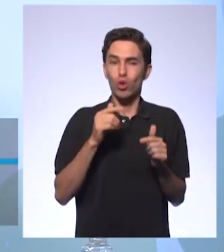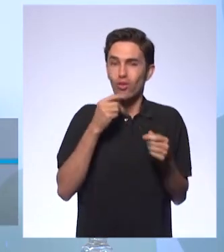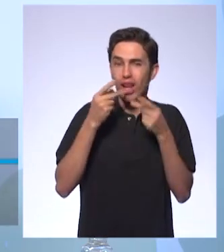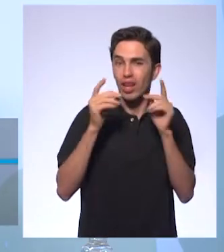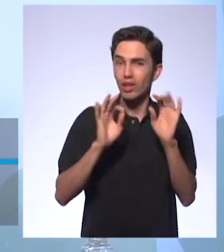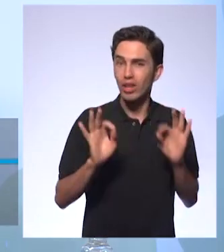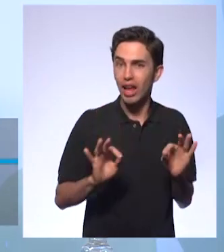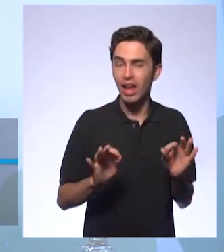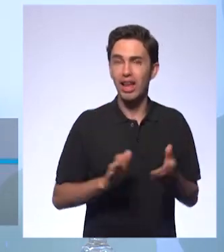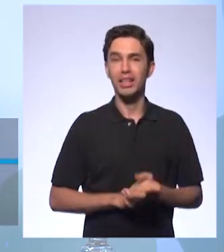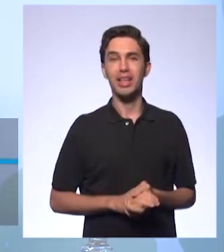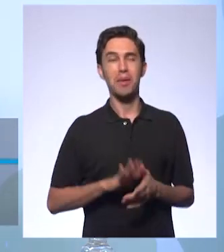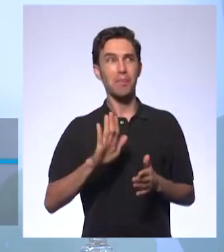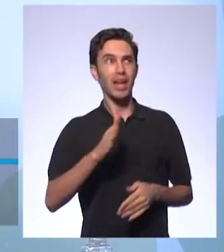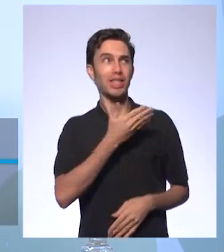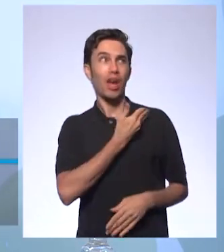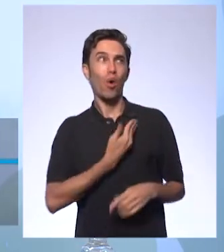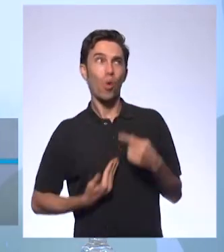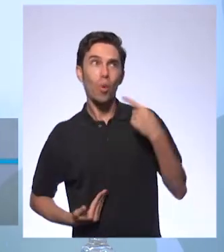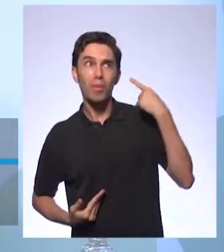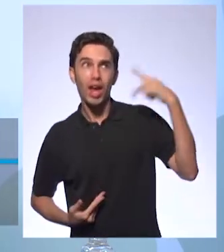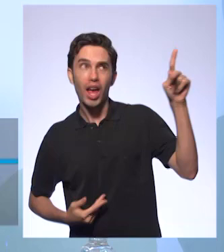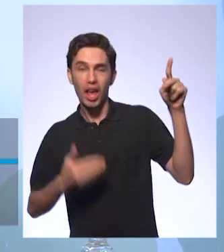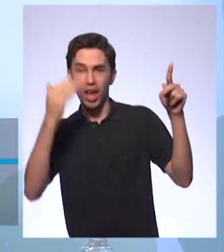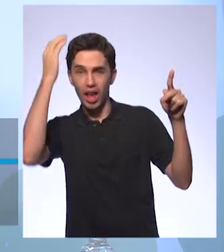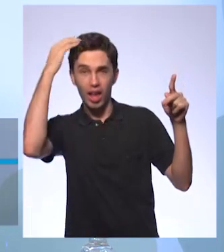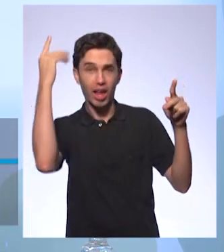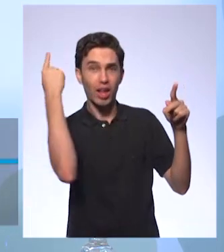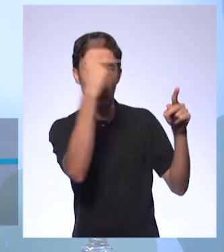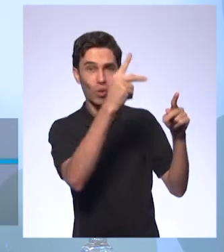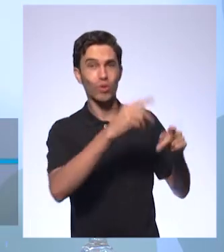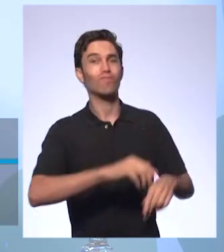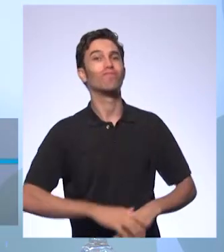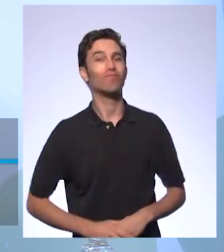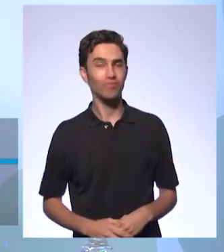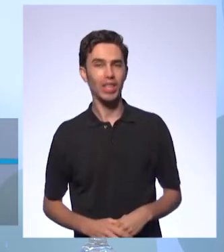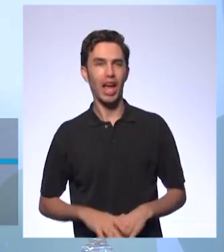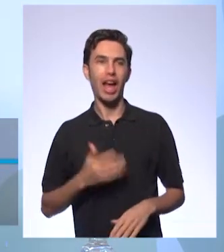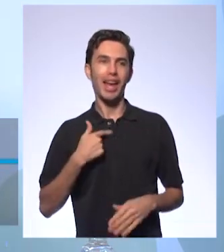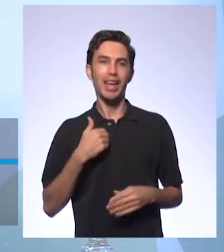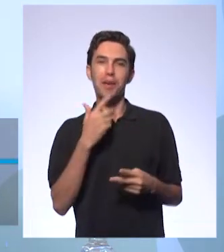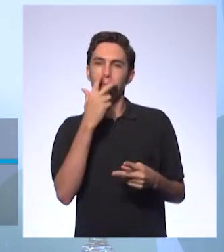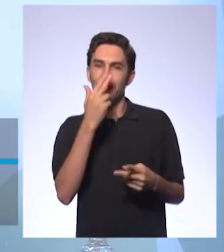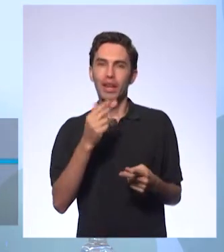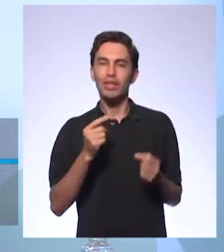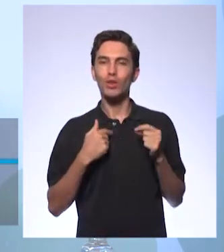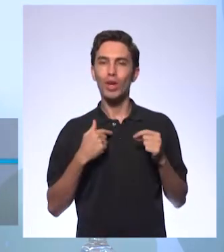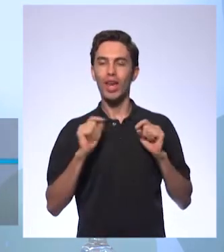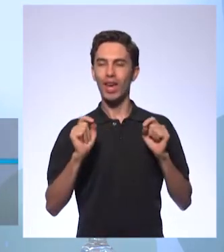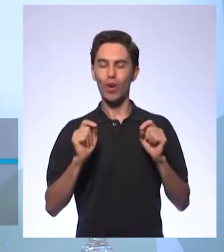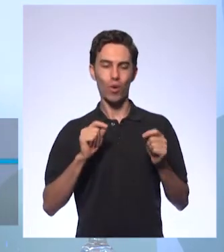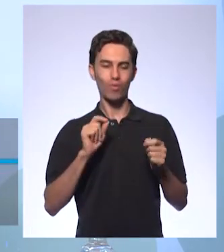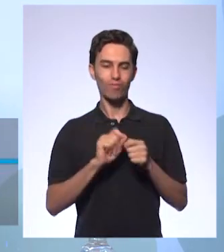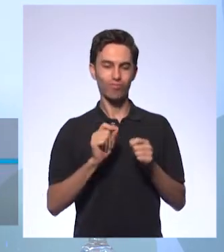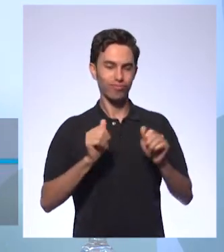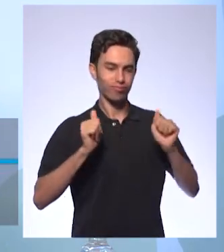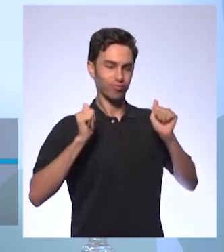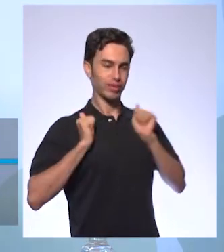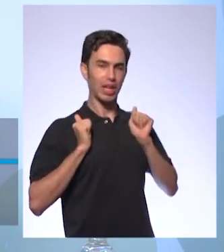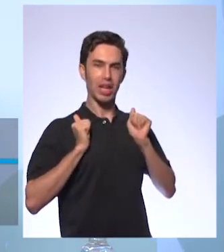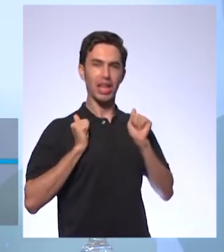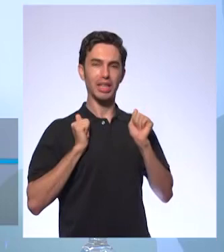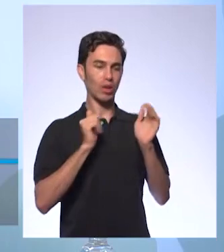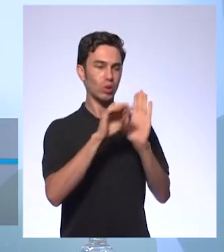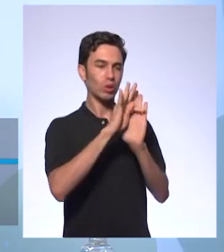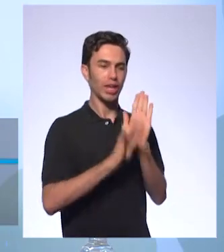tá? A culpa é do governo e ele deve resolver, eu saio do texto. A partir desse momento, eu já não faço mais parte do texto, então